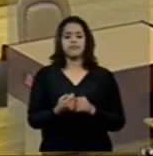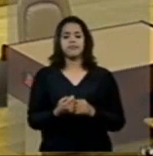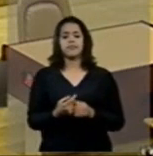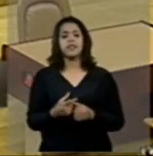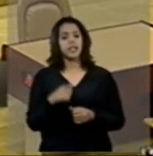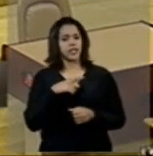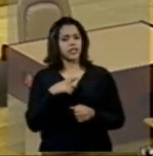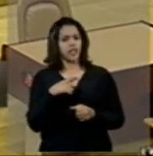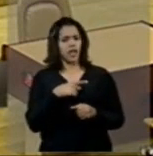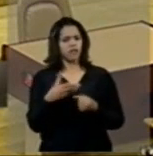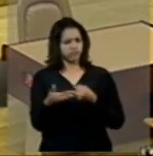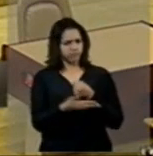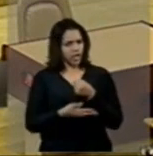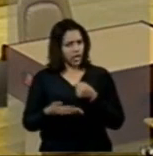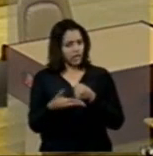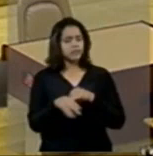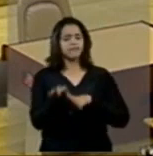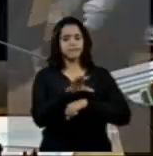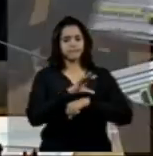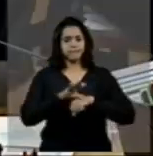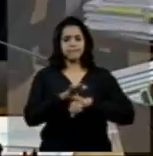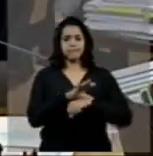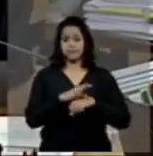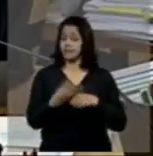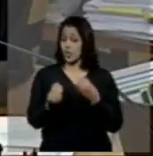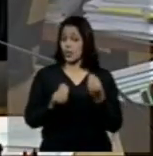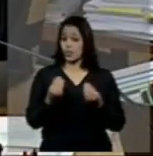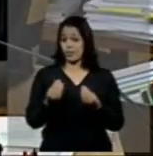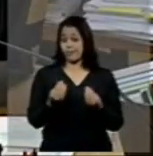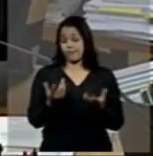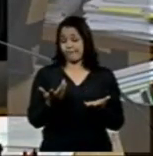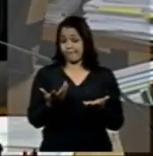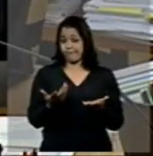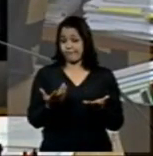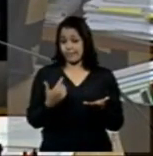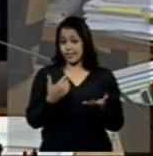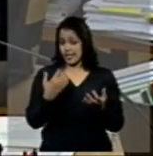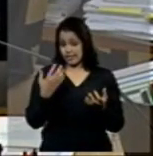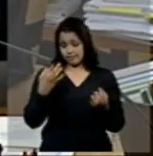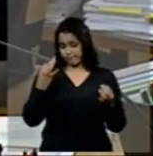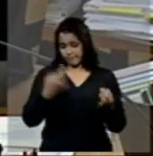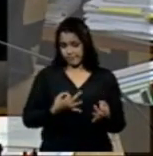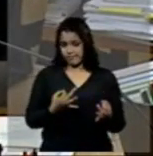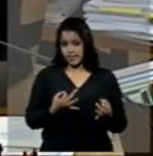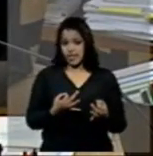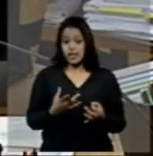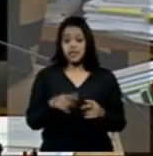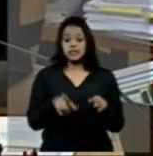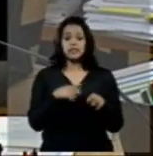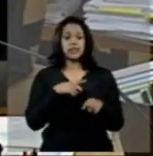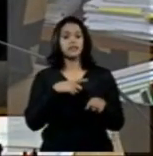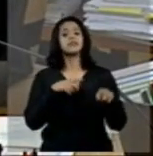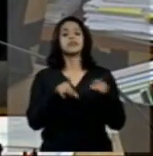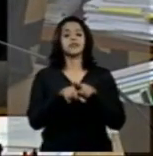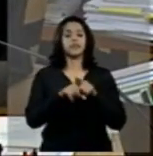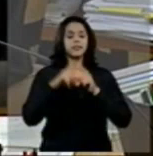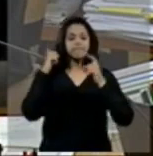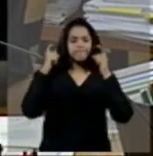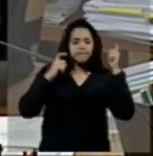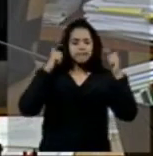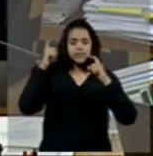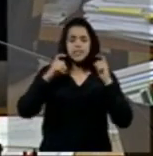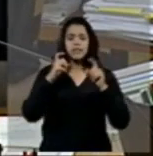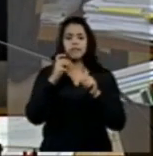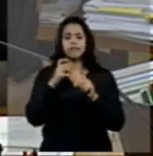têm fundamento constitucional, como não poderia deixar de ser, e preocupação com a realidade